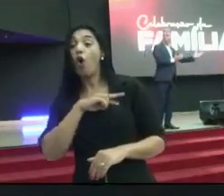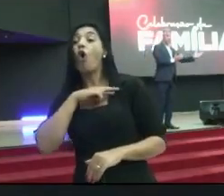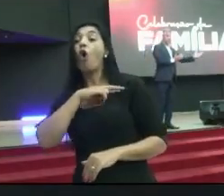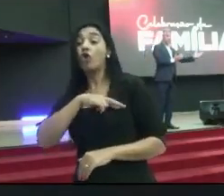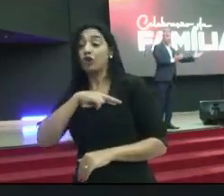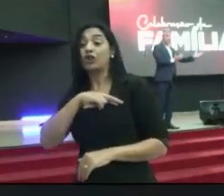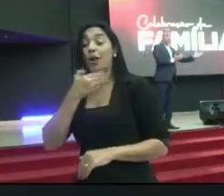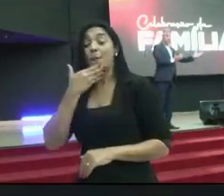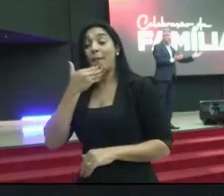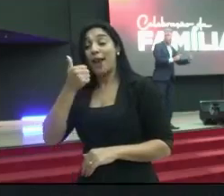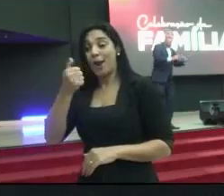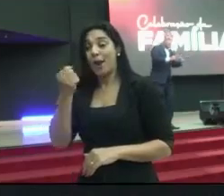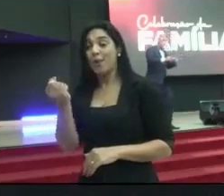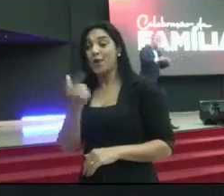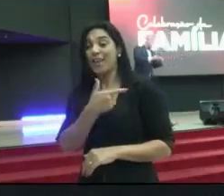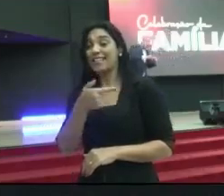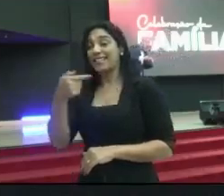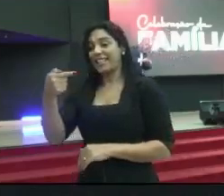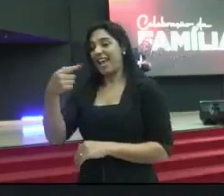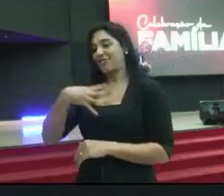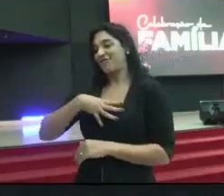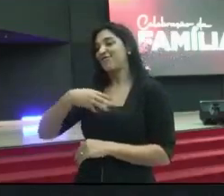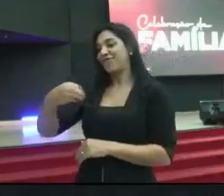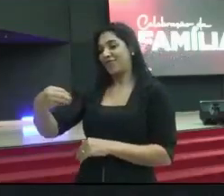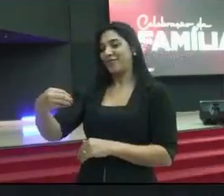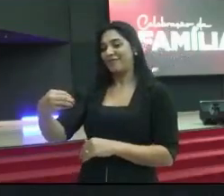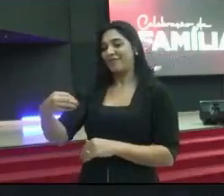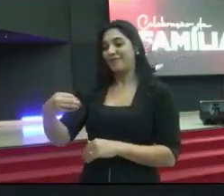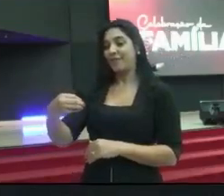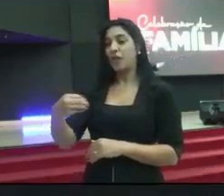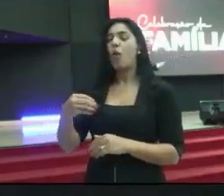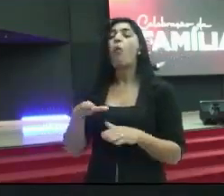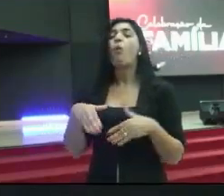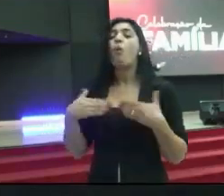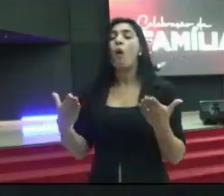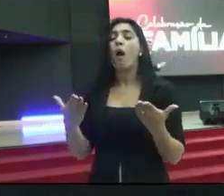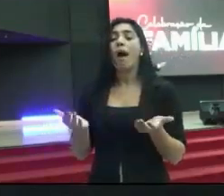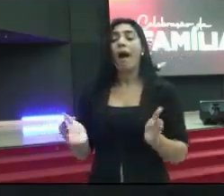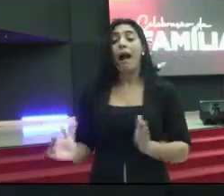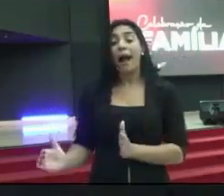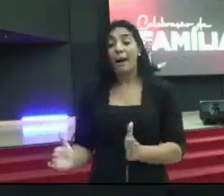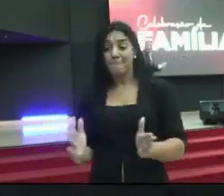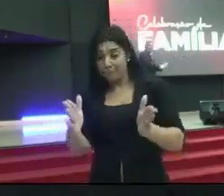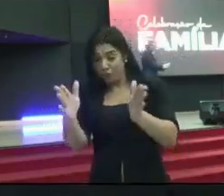filhos. Qual é o caminho da esperança?